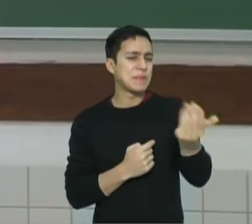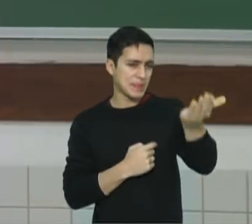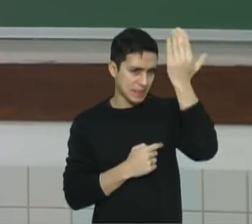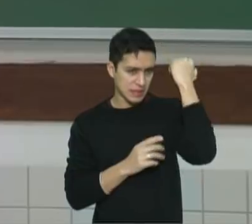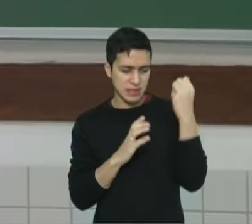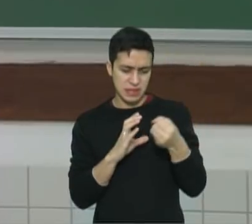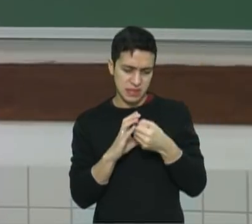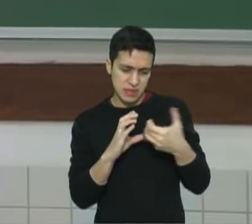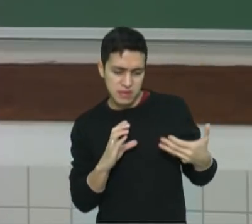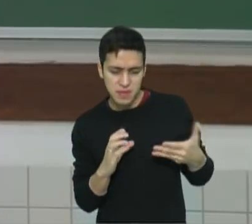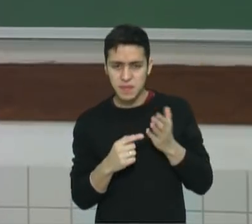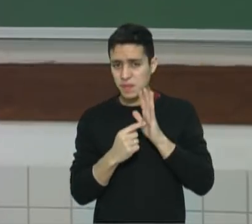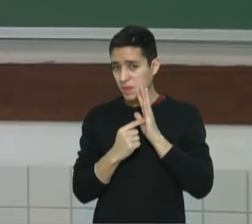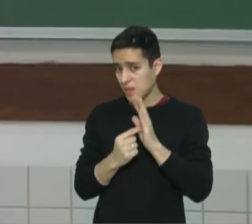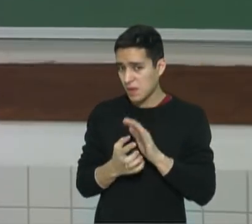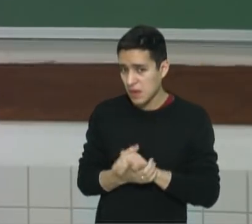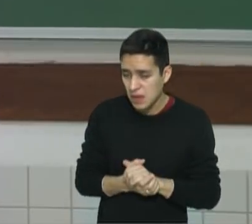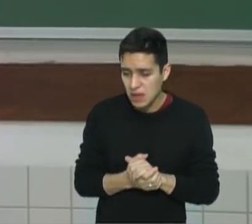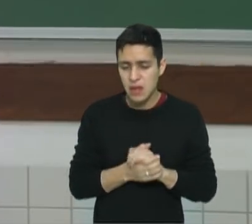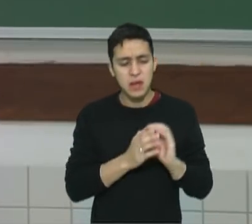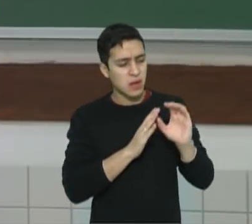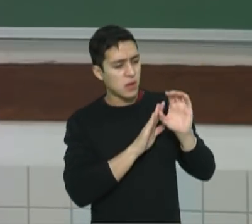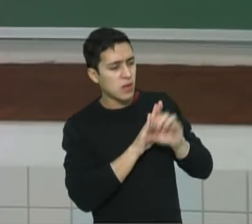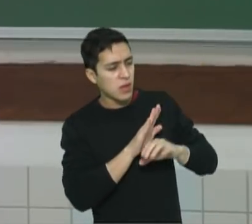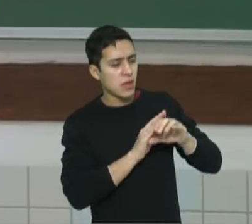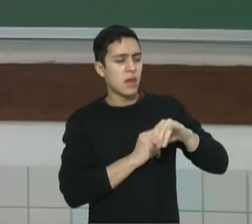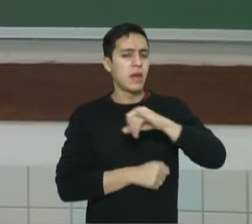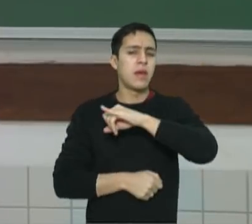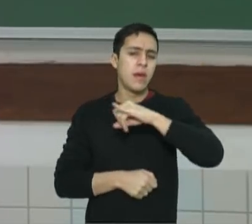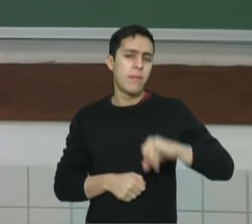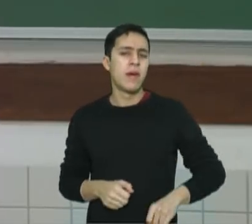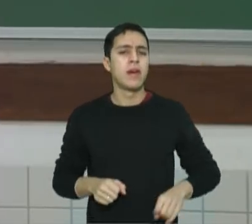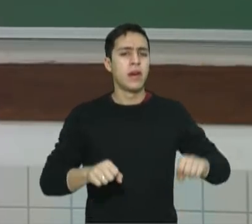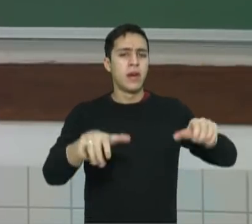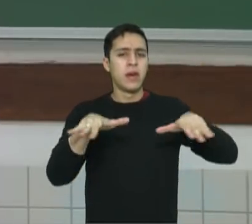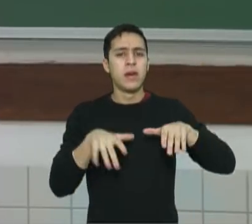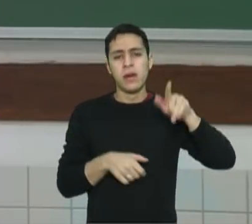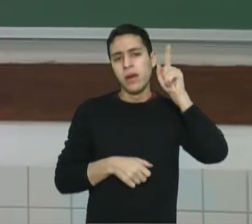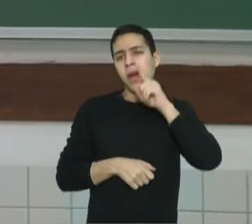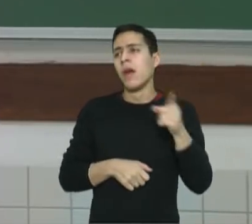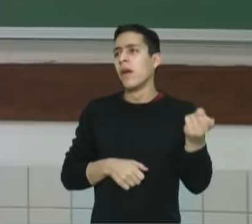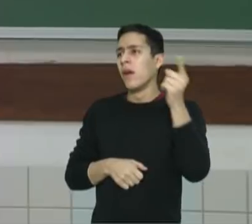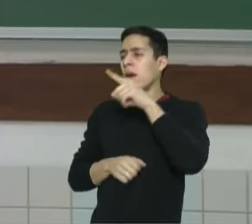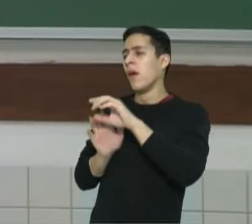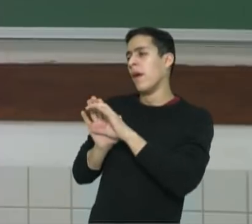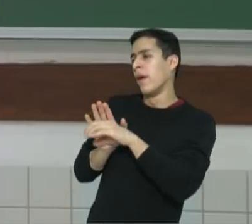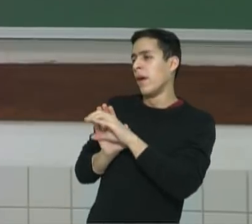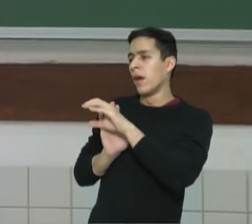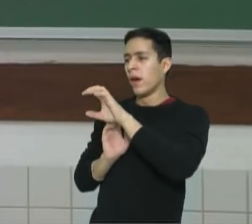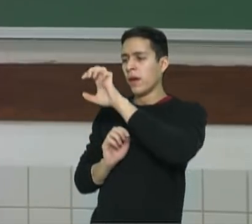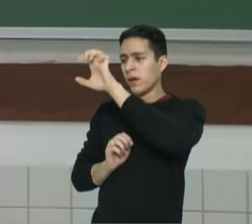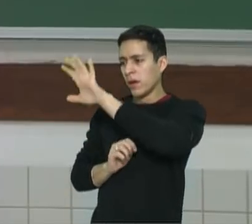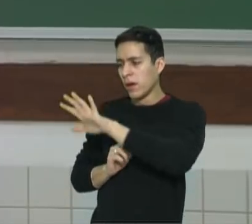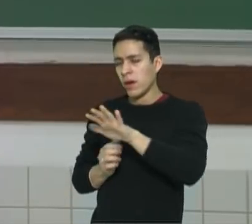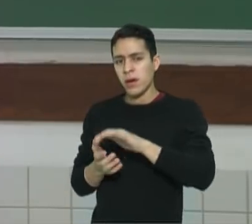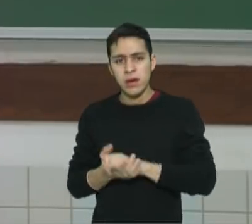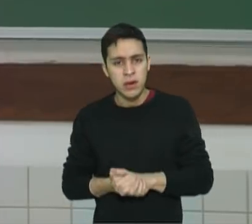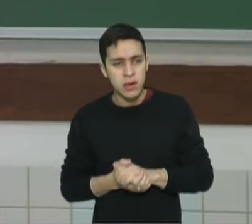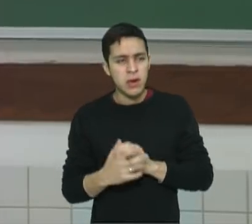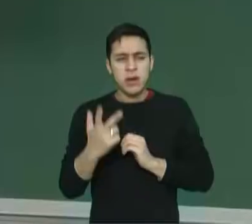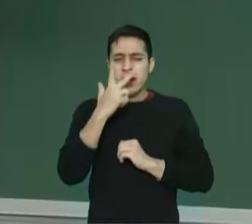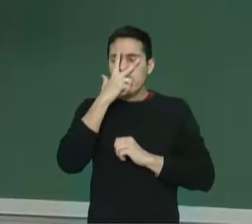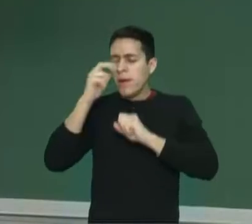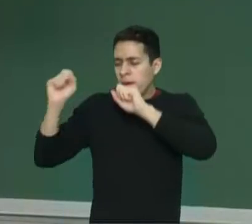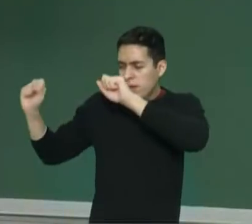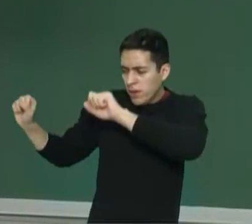que mostram uma noção imperialista norte-americana e uma noção aqui europeia. Então é como se literalmente a